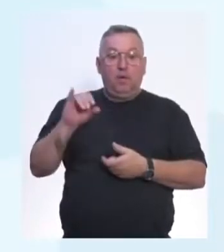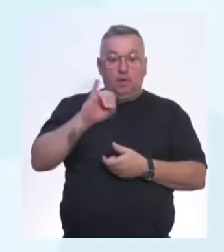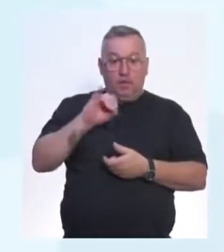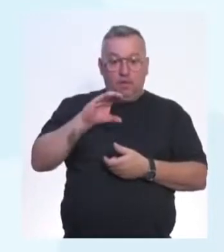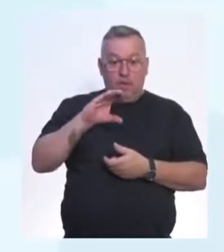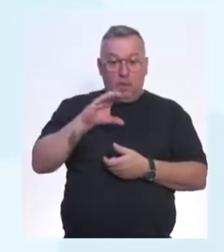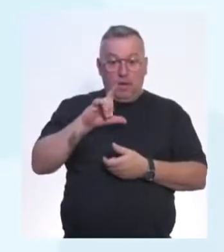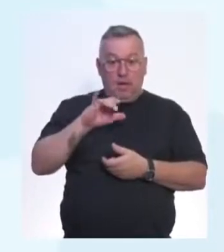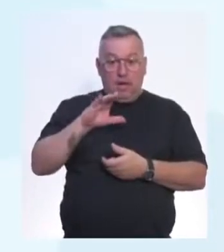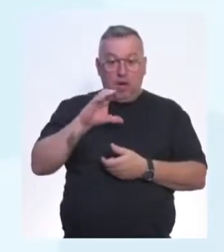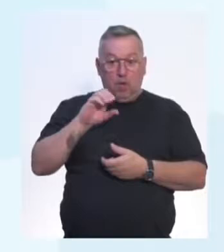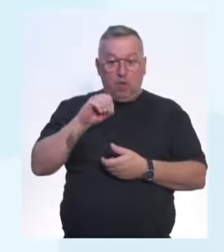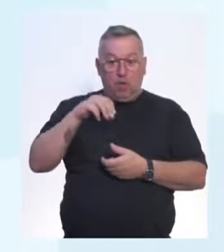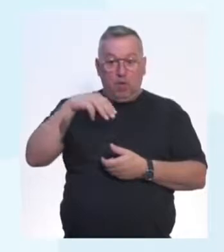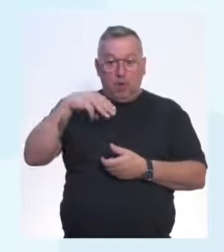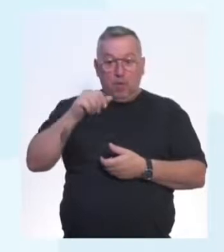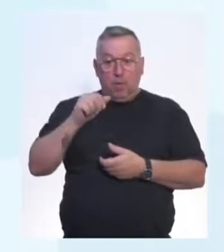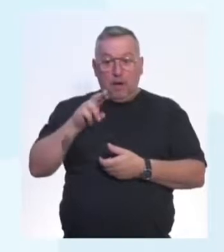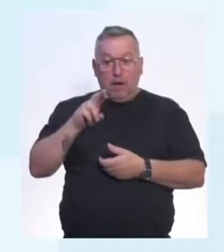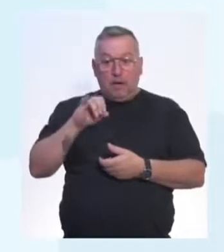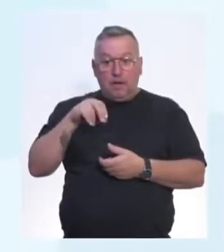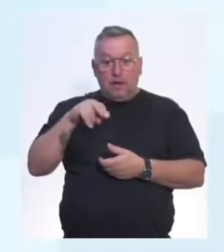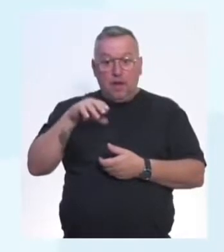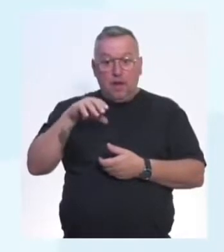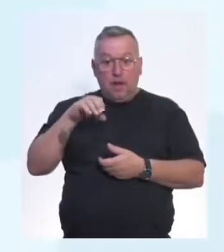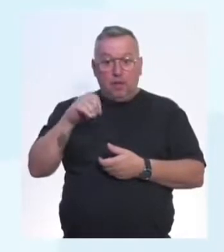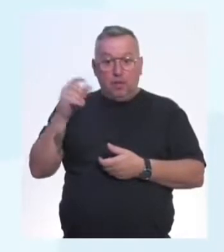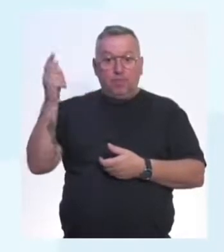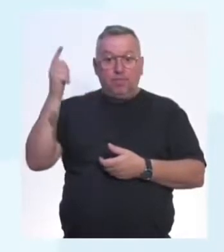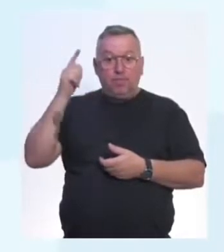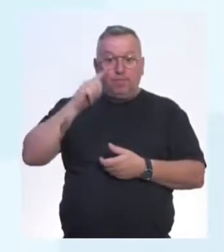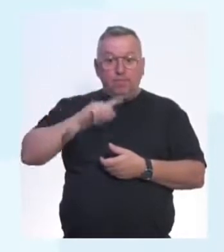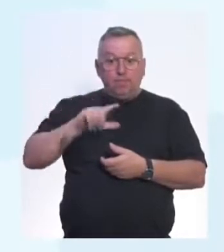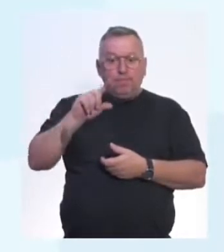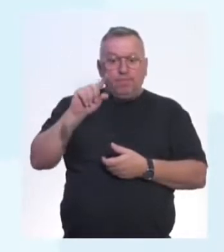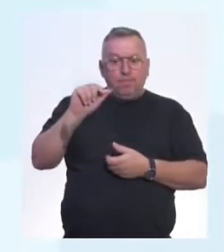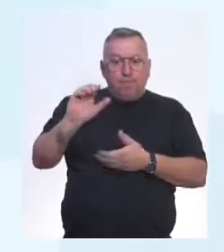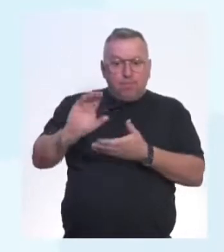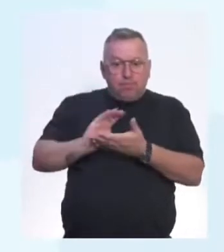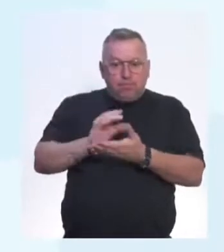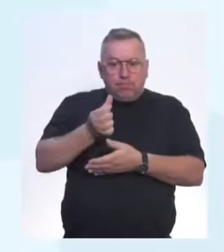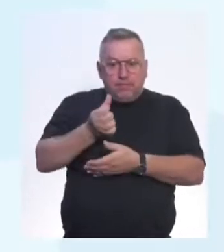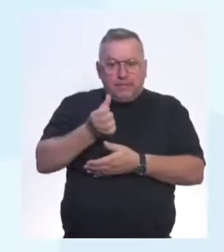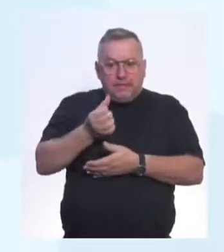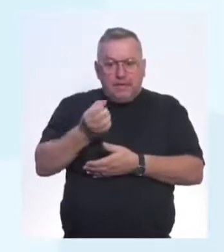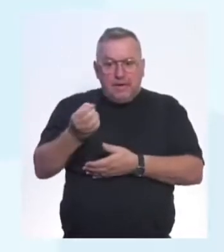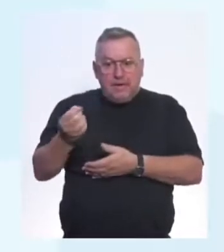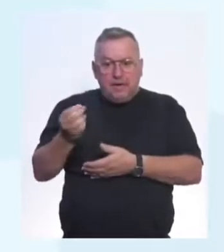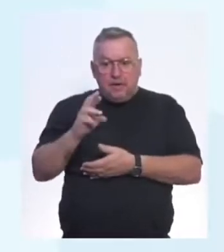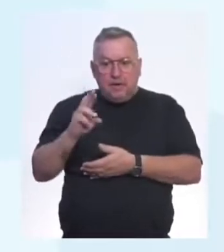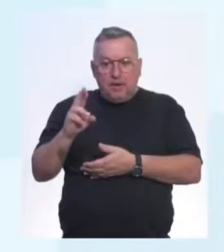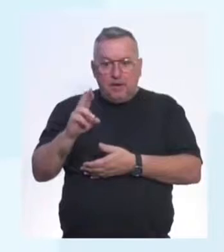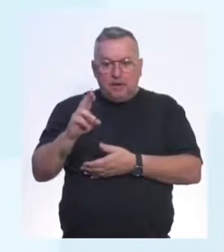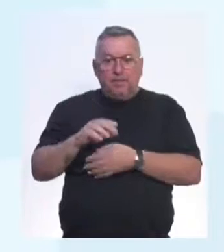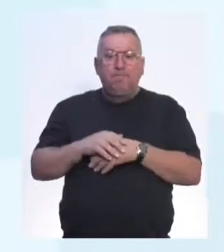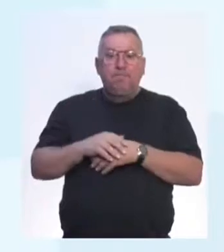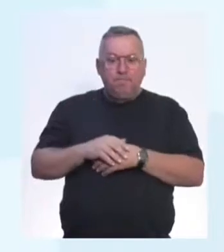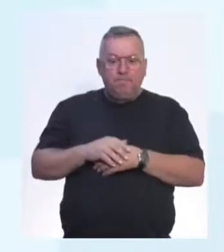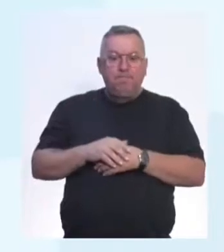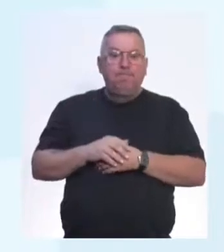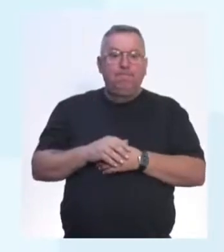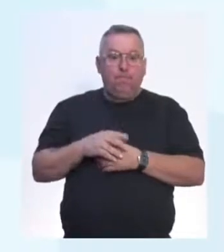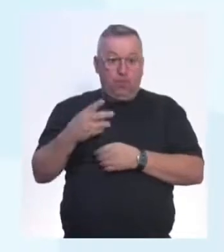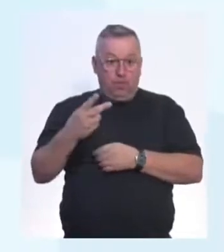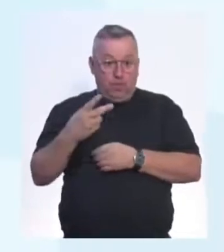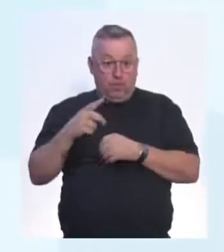irmãos Cláudio e Mariana receberam uma quantia de R$600. Então, foram lá, os dois receberam